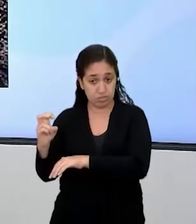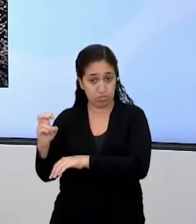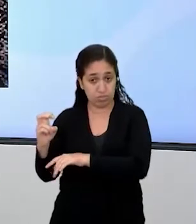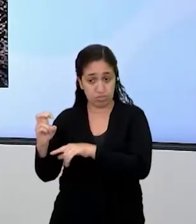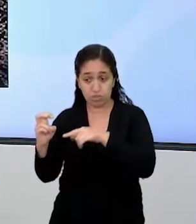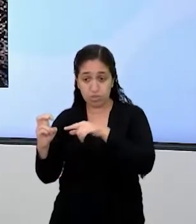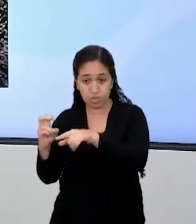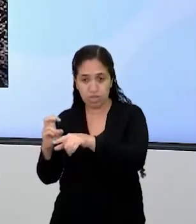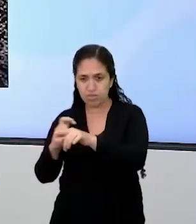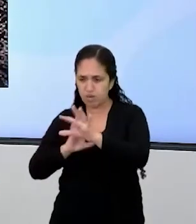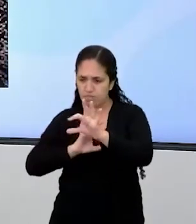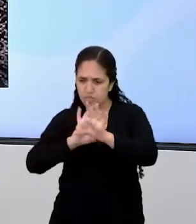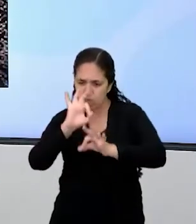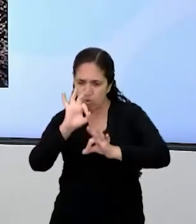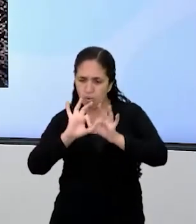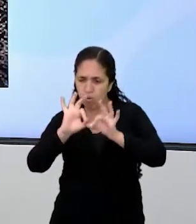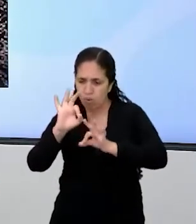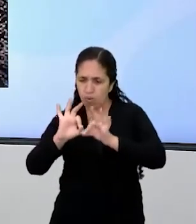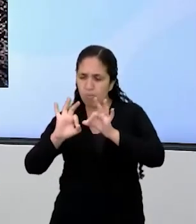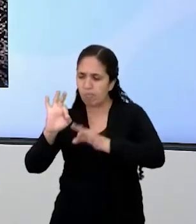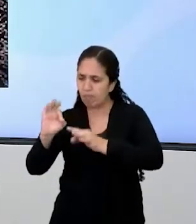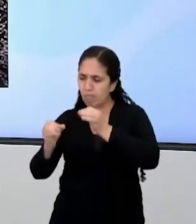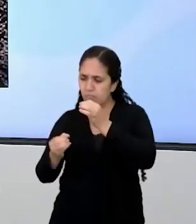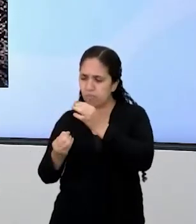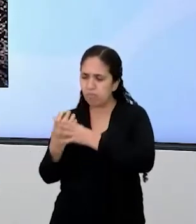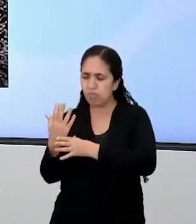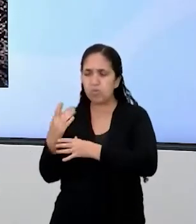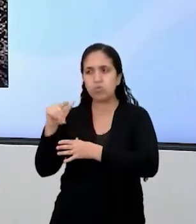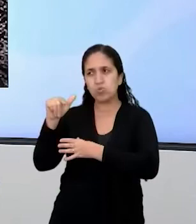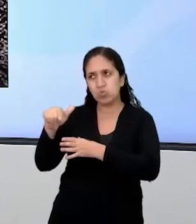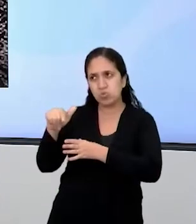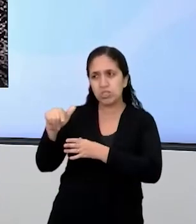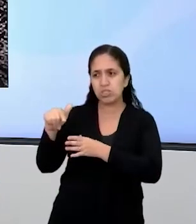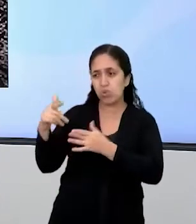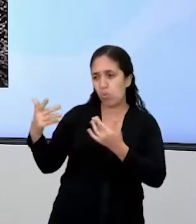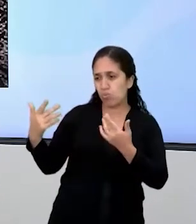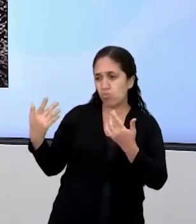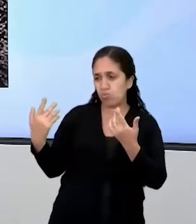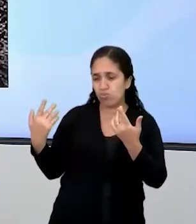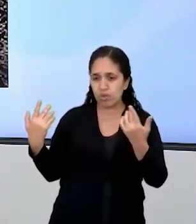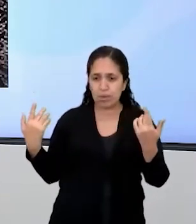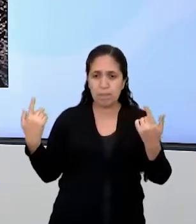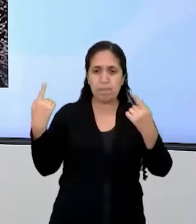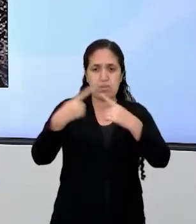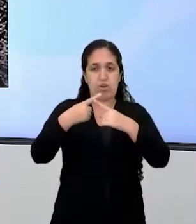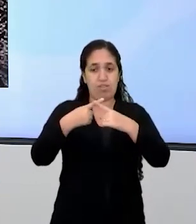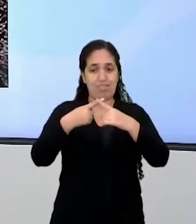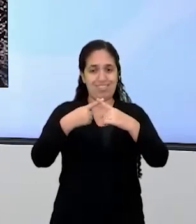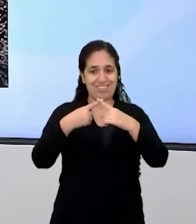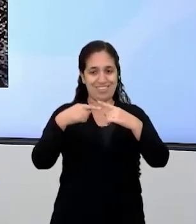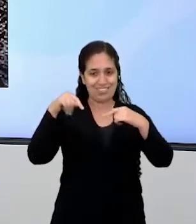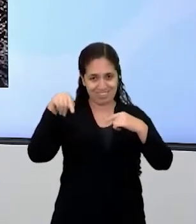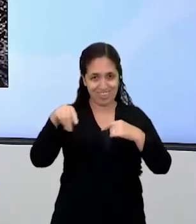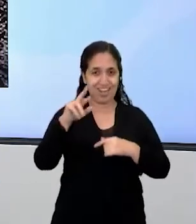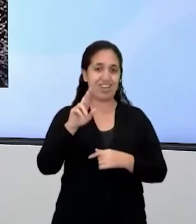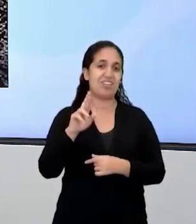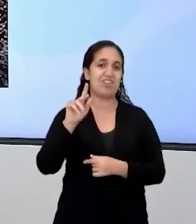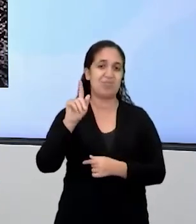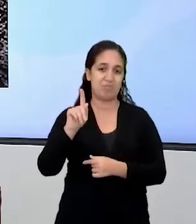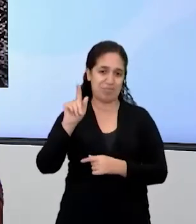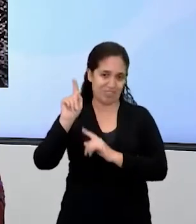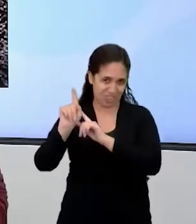forem construir aí um campeonato de RPG na escola que será